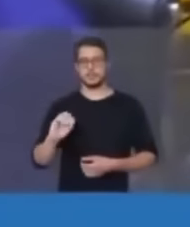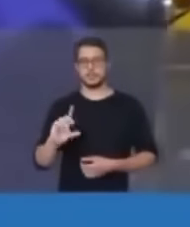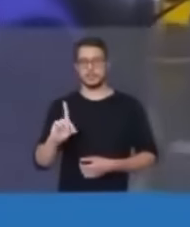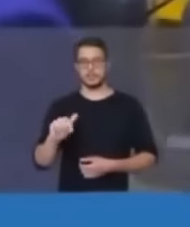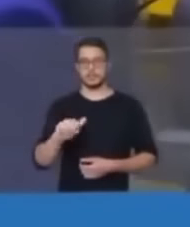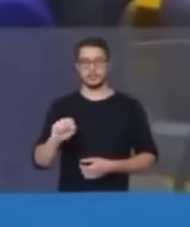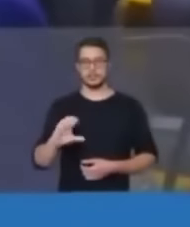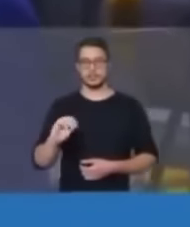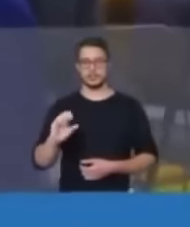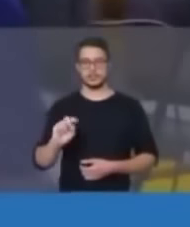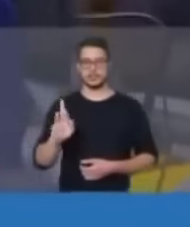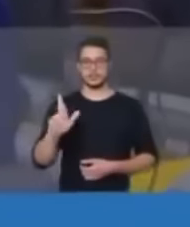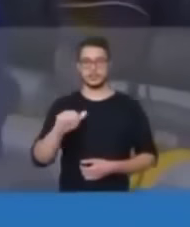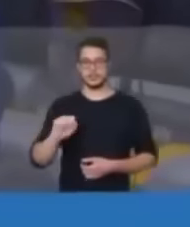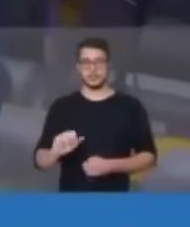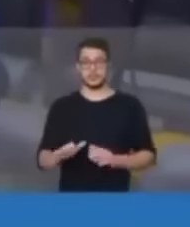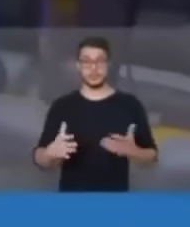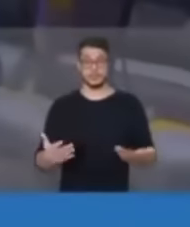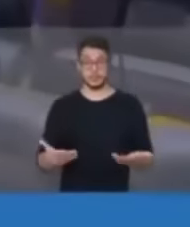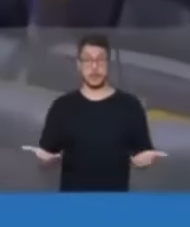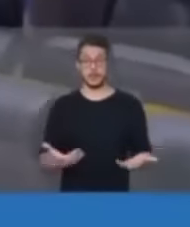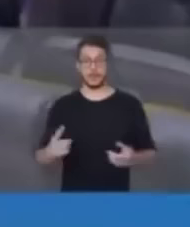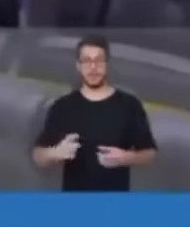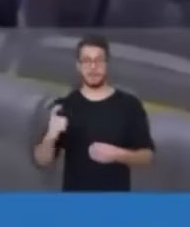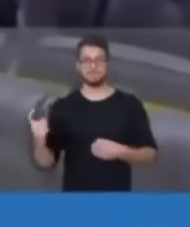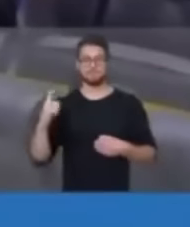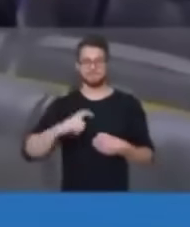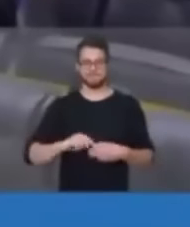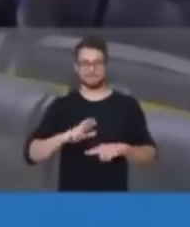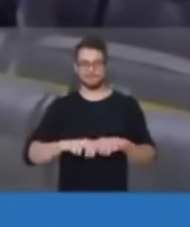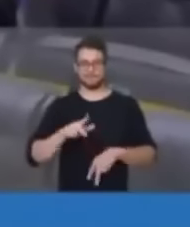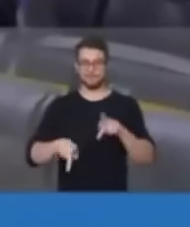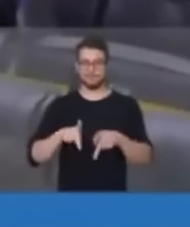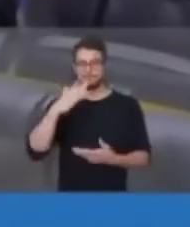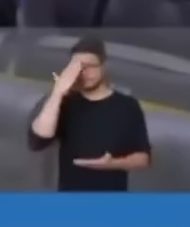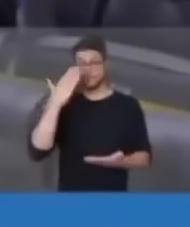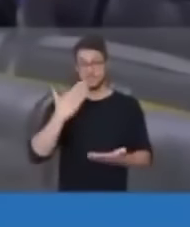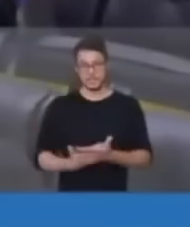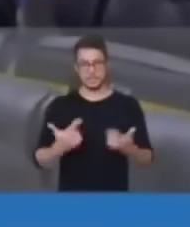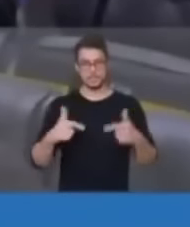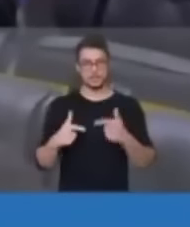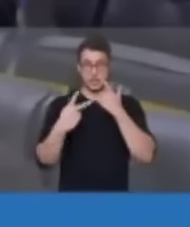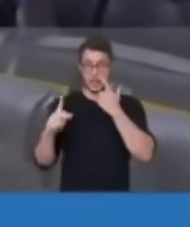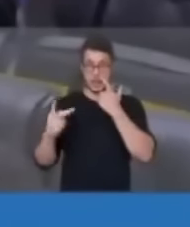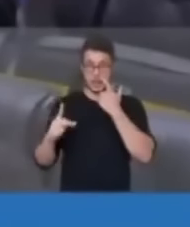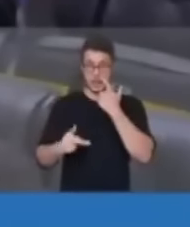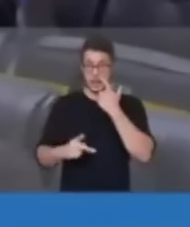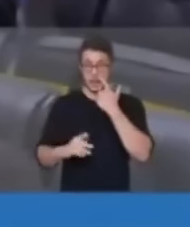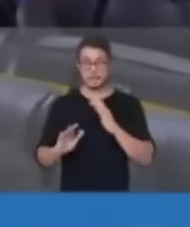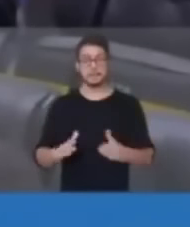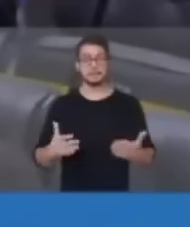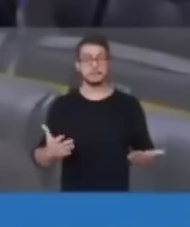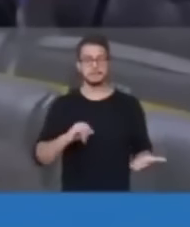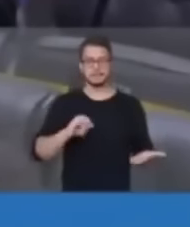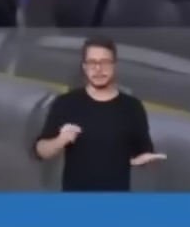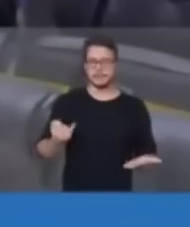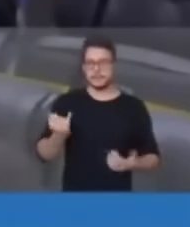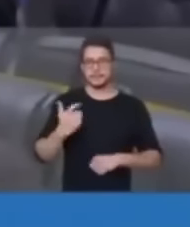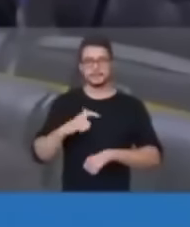turística e o Prefeito Carlos Augusto voltou porque a população sente muita confiança no Senhor vou ficar ouvindo esse